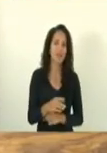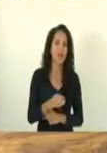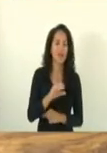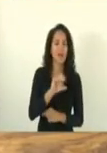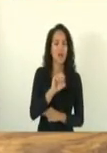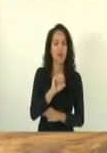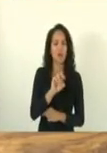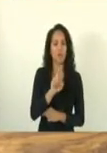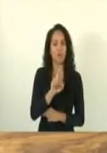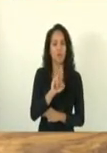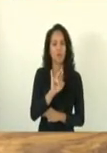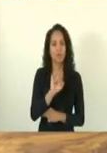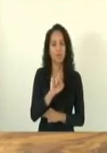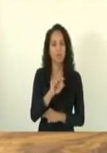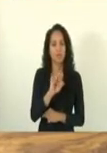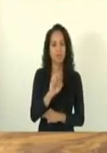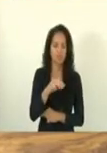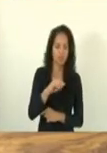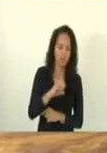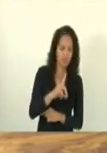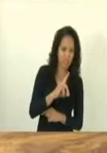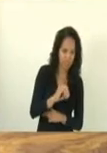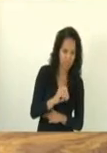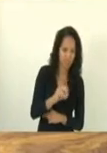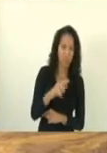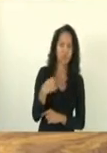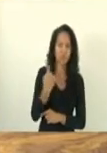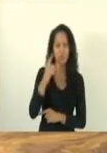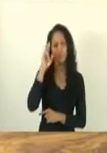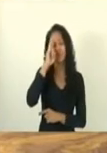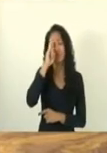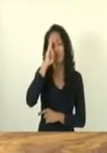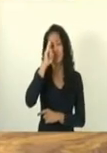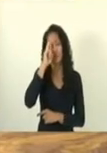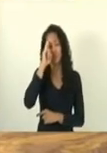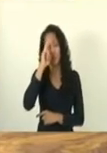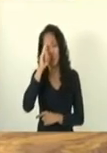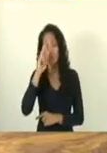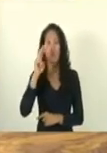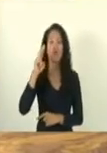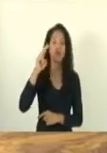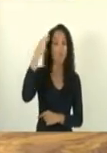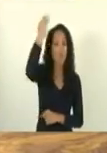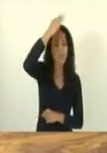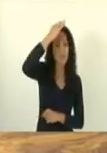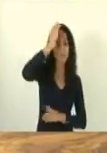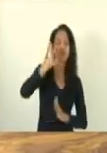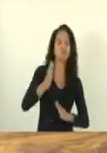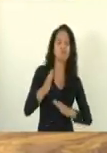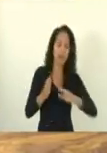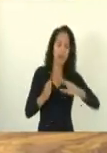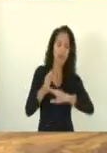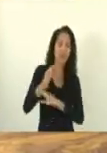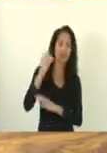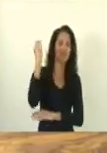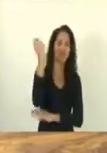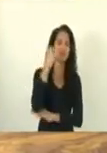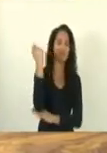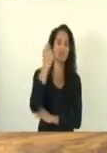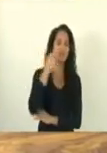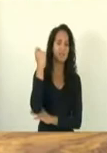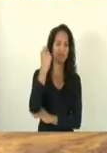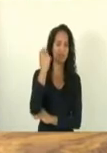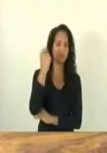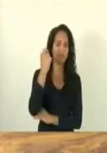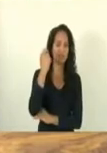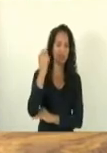Nós tivemos na história capixaba de jogadores que foram para as seleções que disputaram a Copa